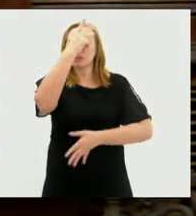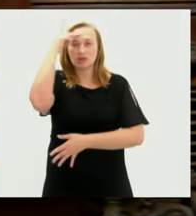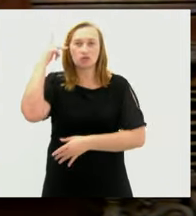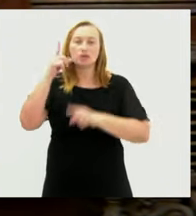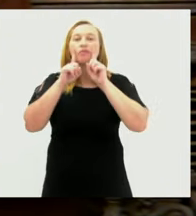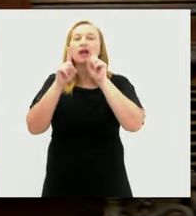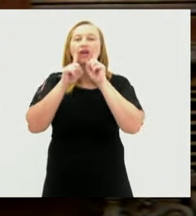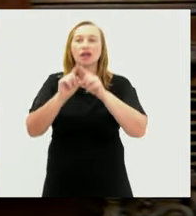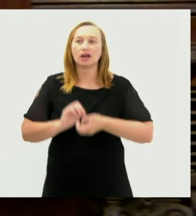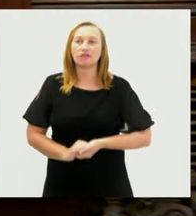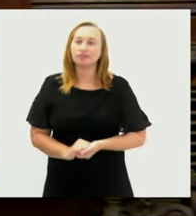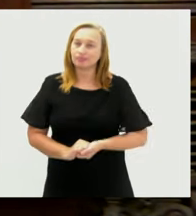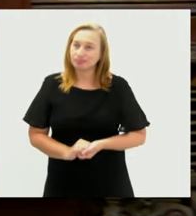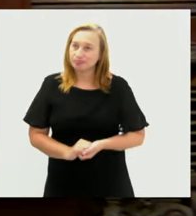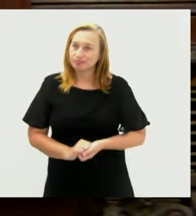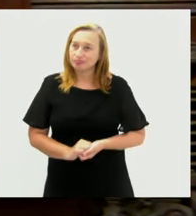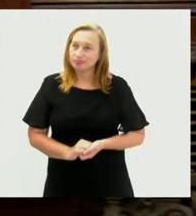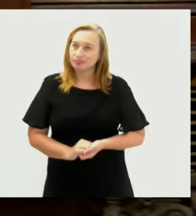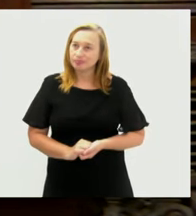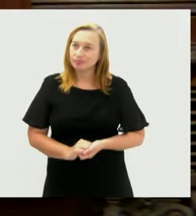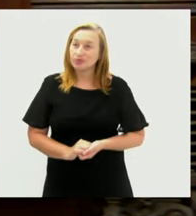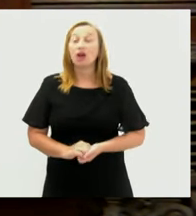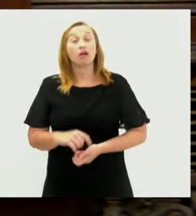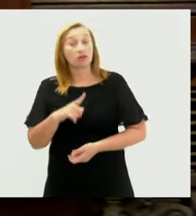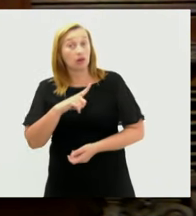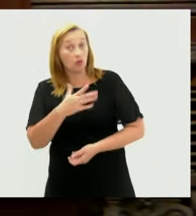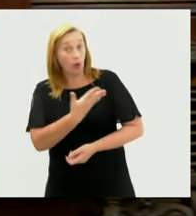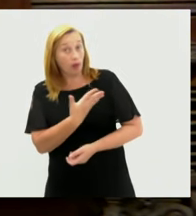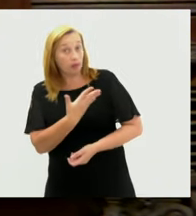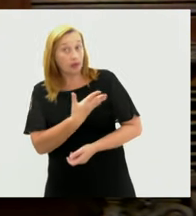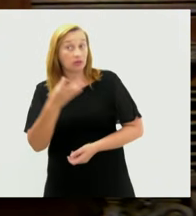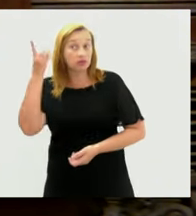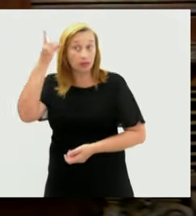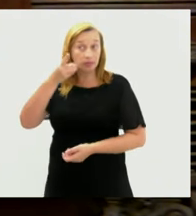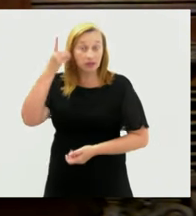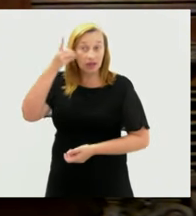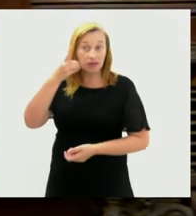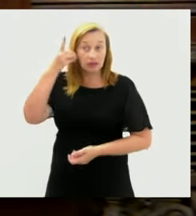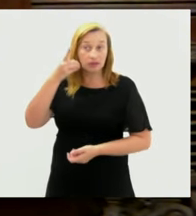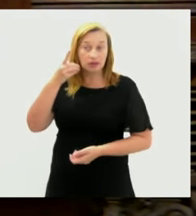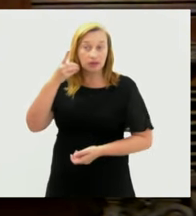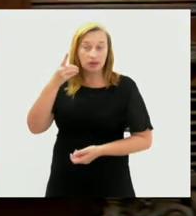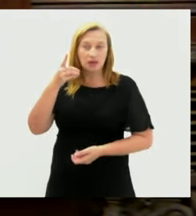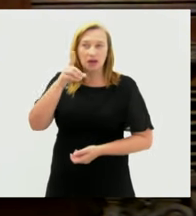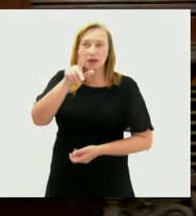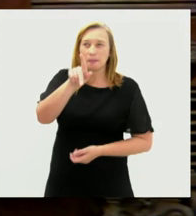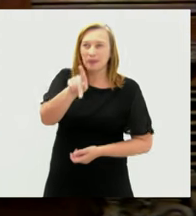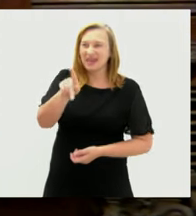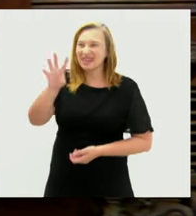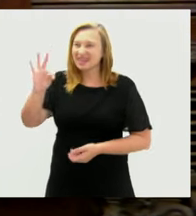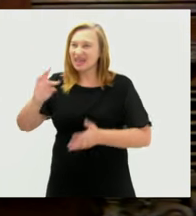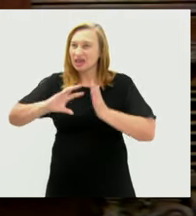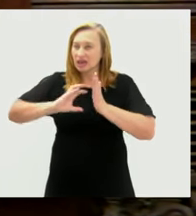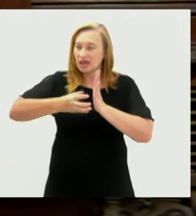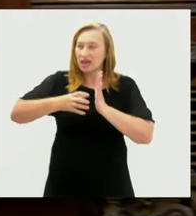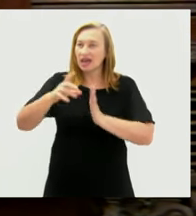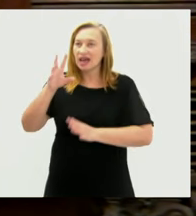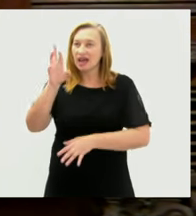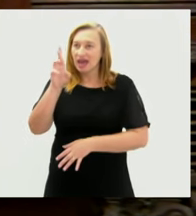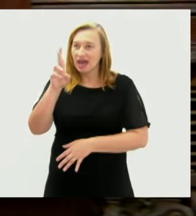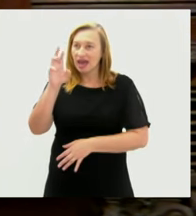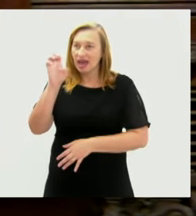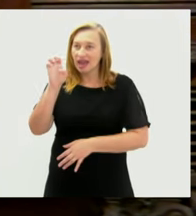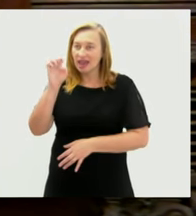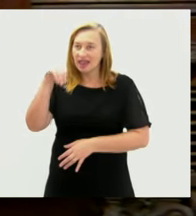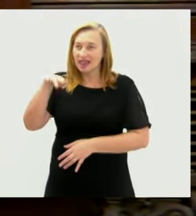pessoas, inclusive um colega nosso parlamentar, o deputado do PT, na época secretário, Renato Machado,